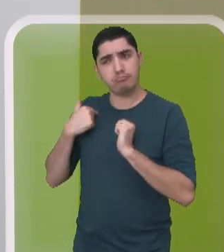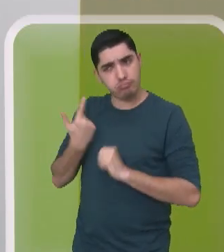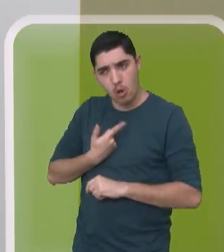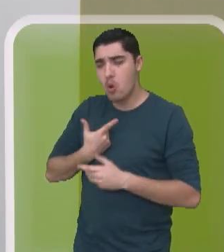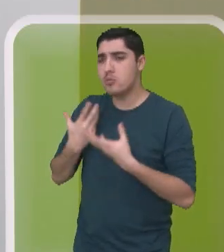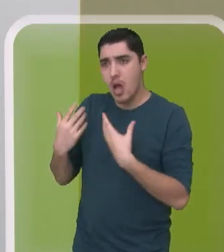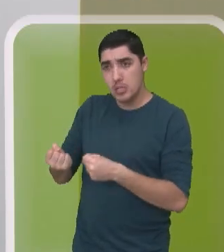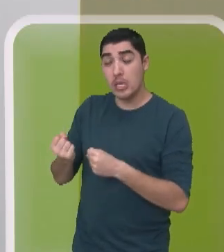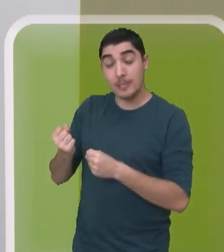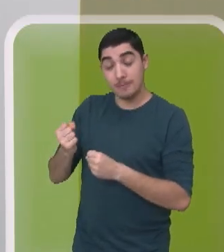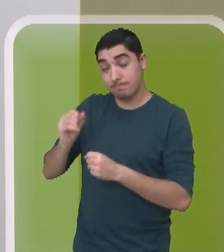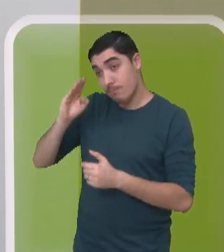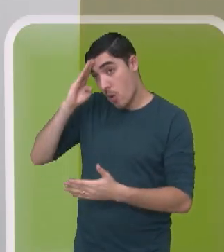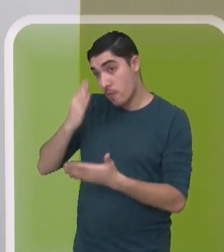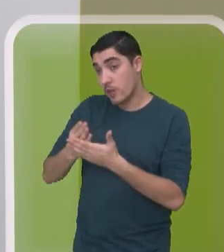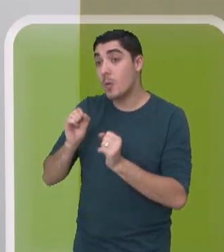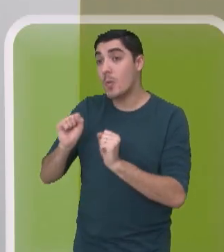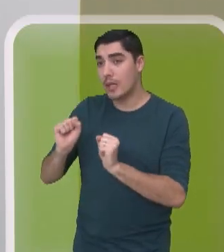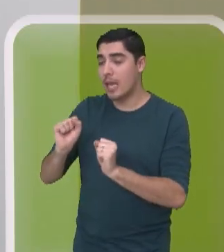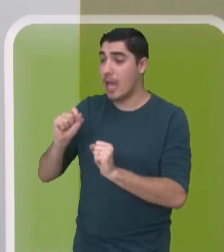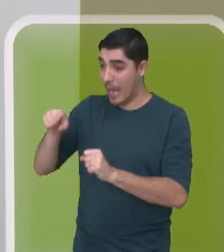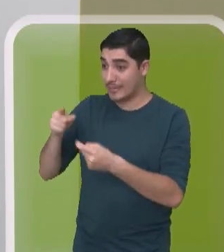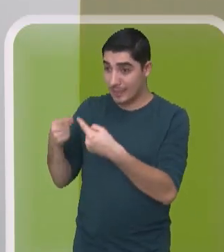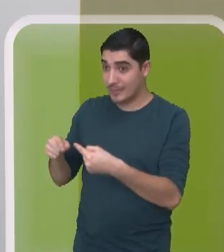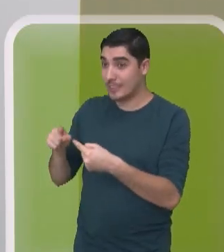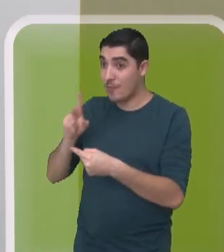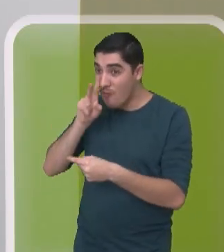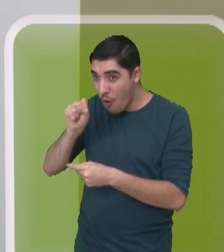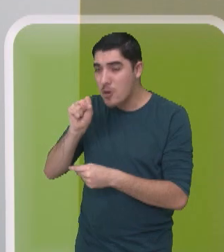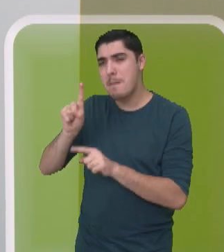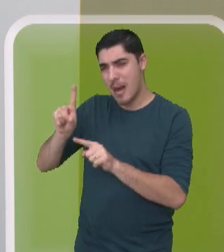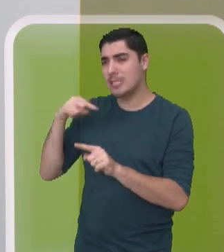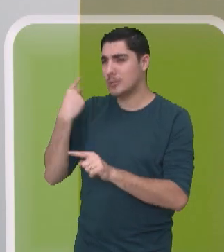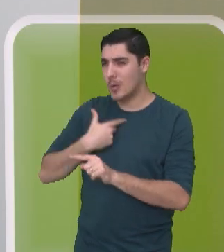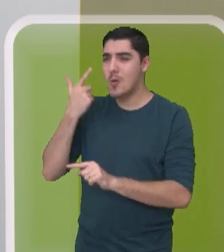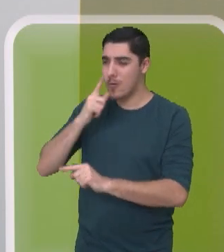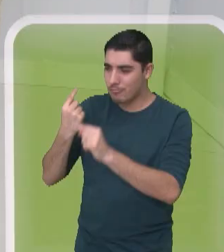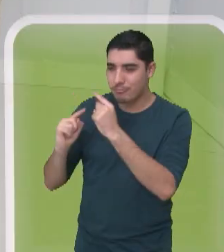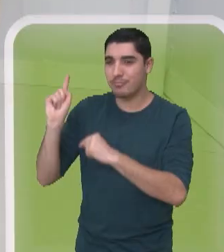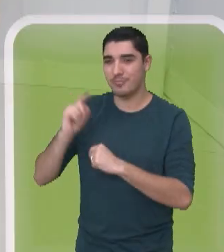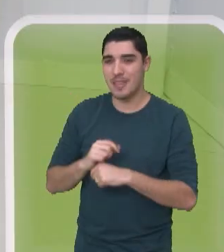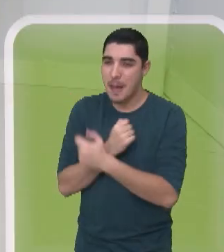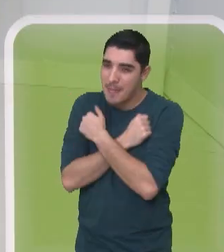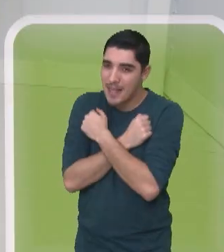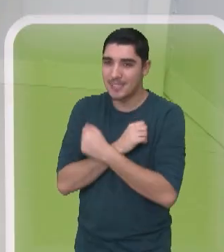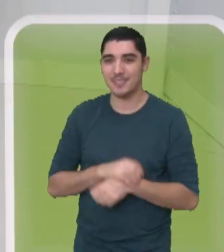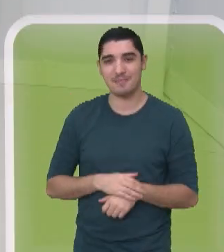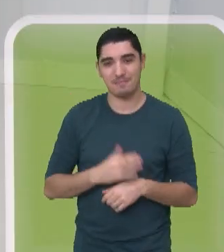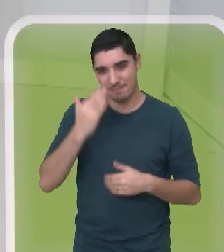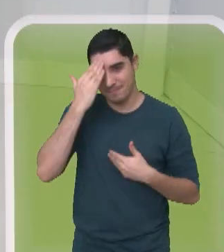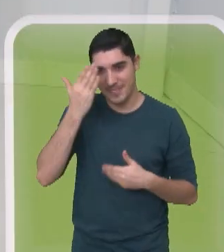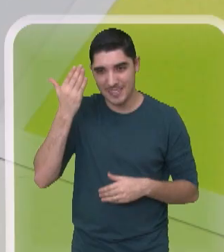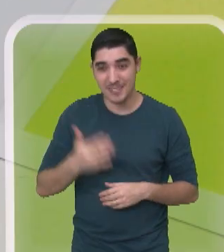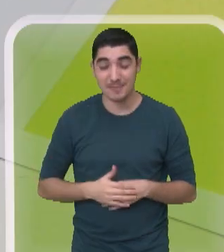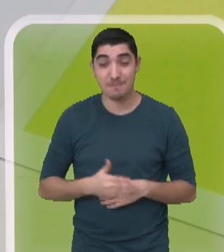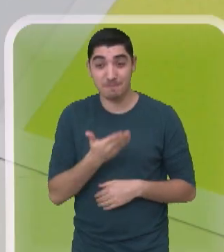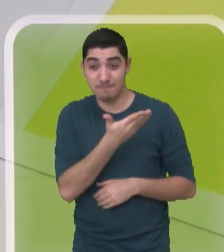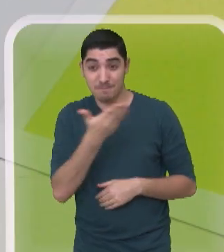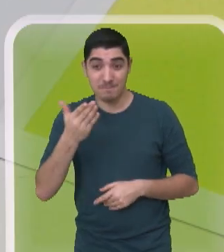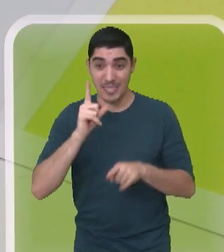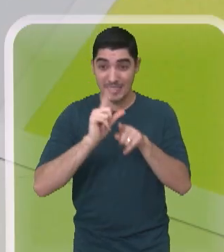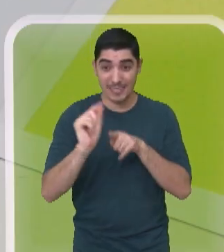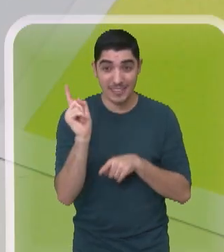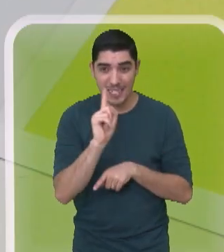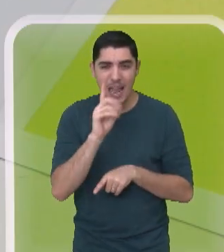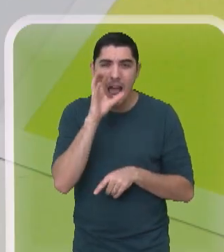muito confiante, sabe que é um desafio grande, mas estamos motivados a superar esses desafios. Um abraço. Maravilha, obrigado. Galera, não sai daí, a gente vai